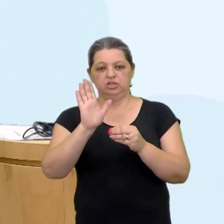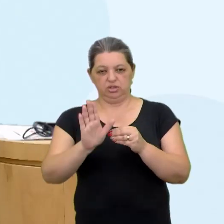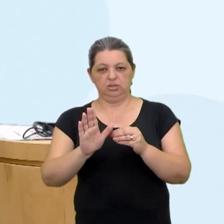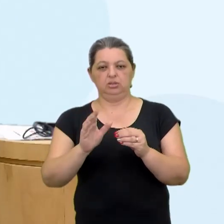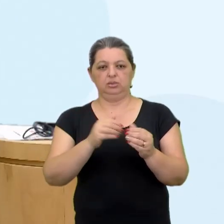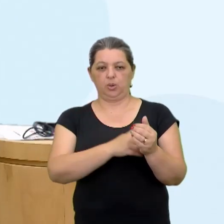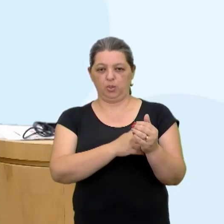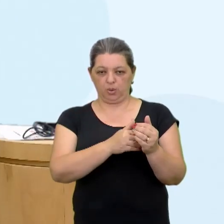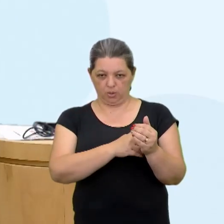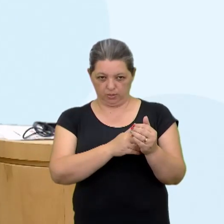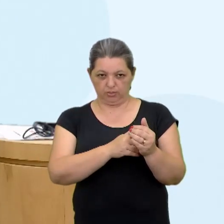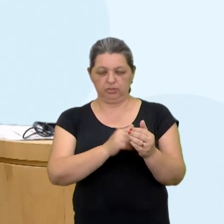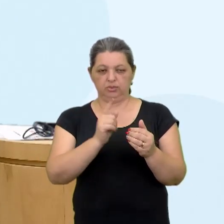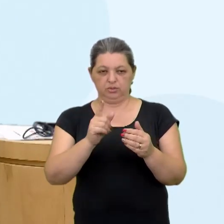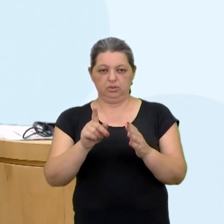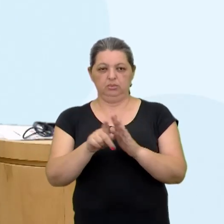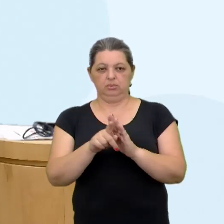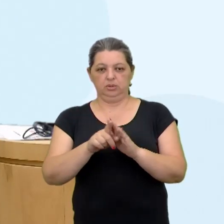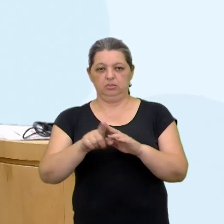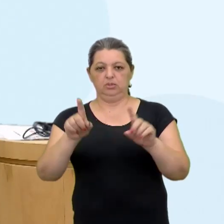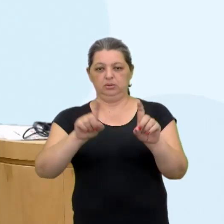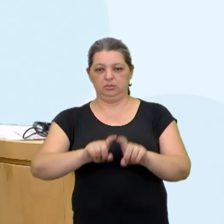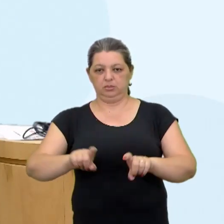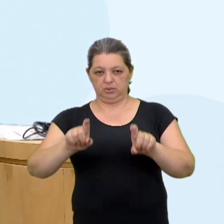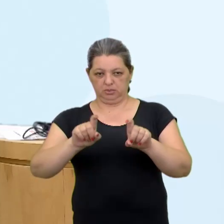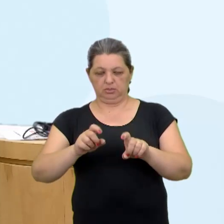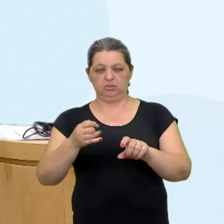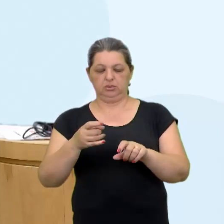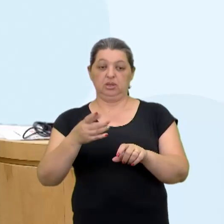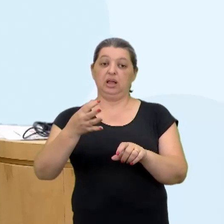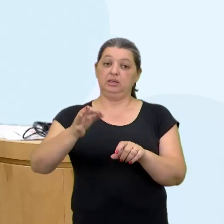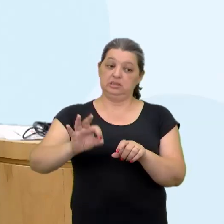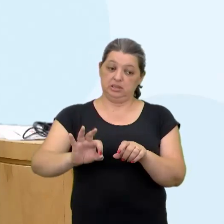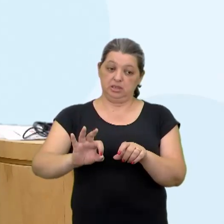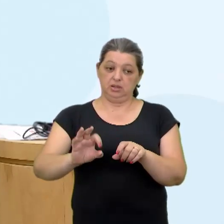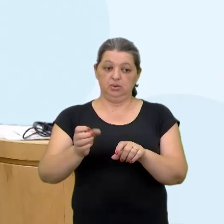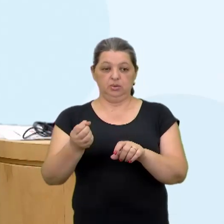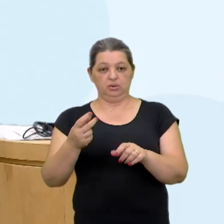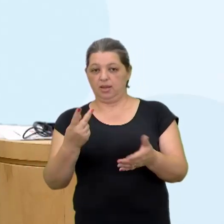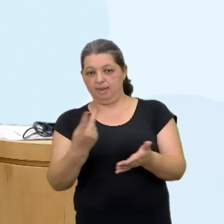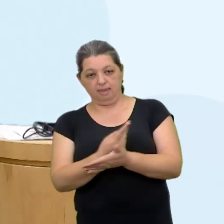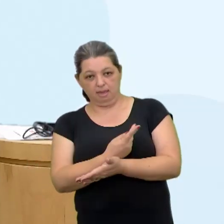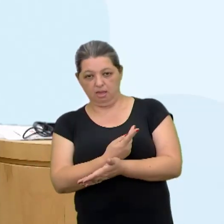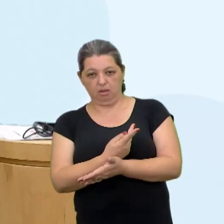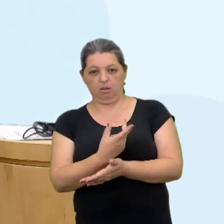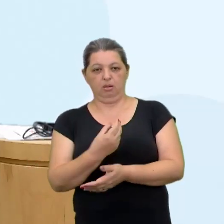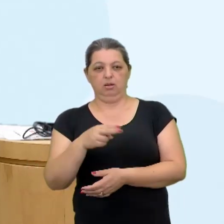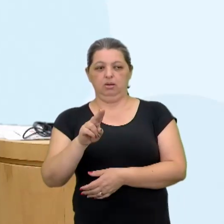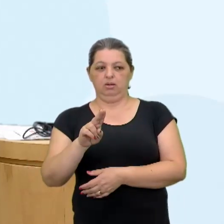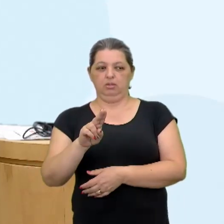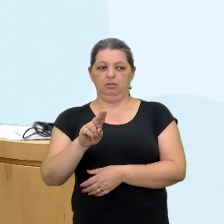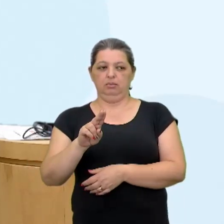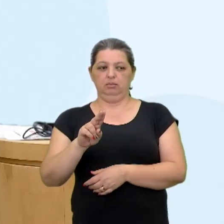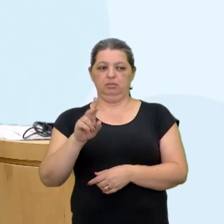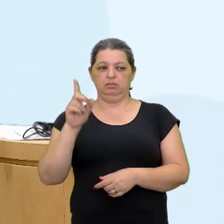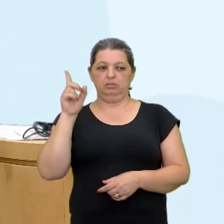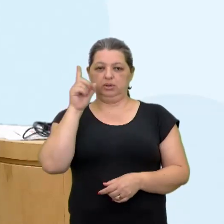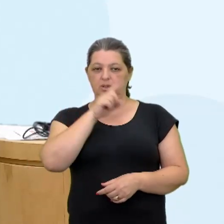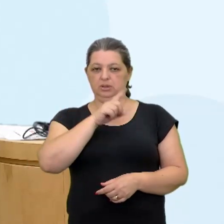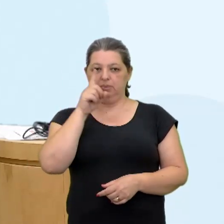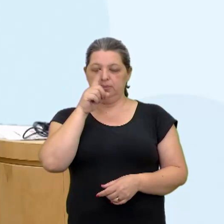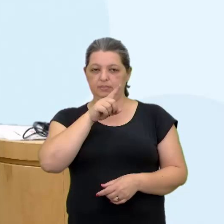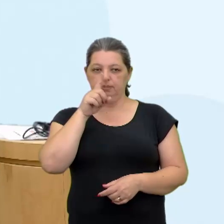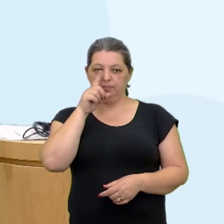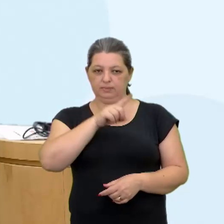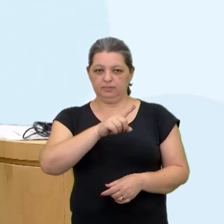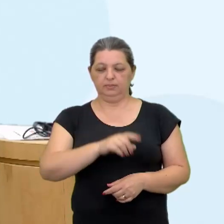código, você já rodou no computador para ver se esse código está certo, se ele não tem erro, se ele não tem bug, que você tem que fazer,